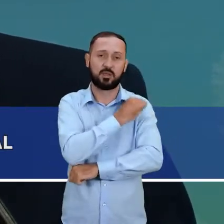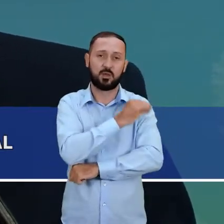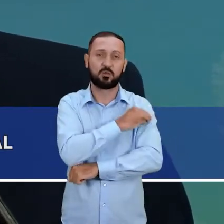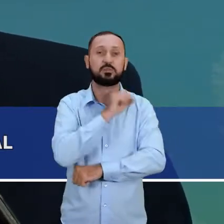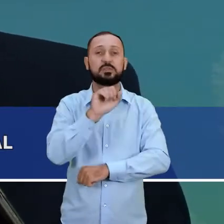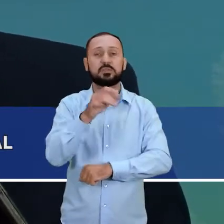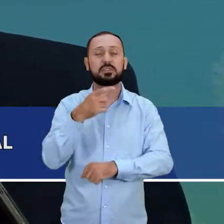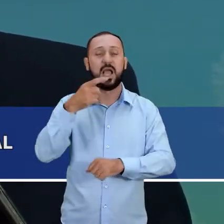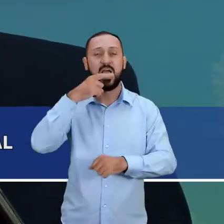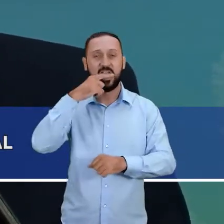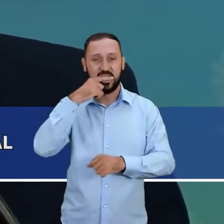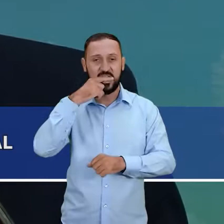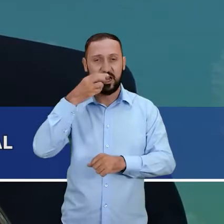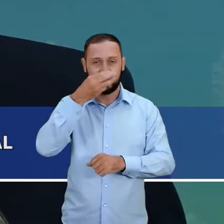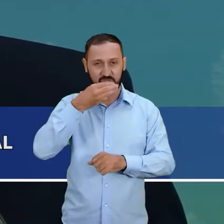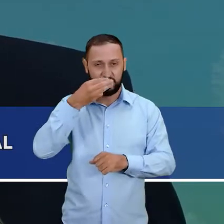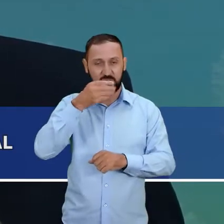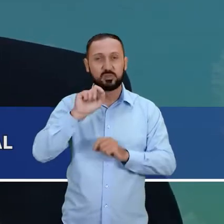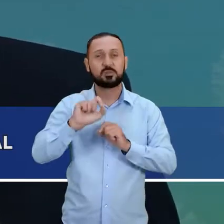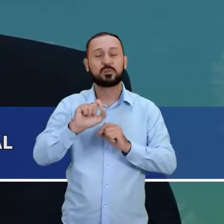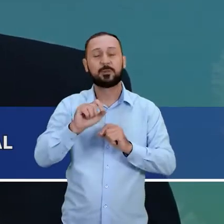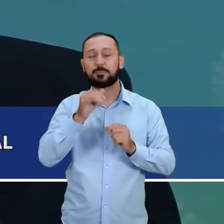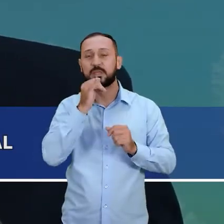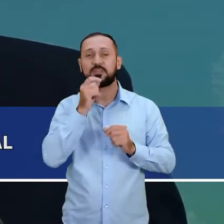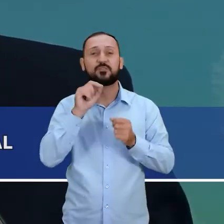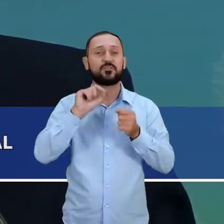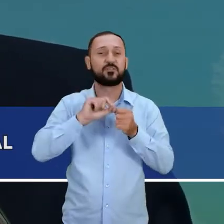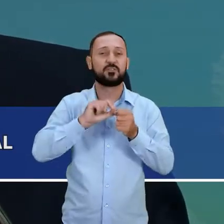etanol se a cana-de-açúcar for